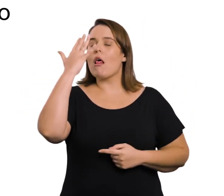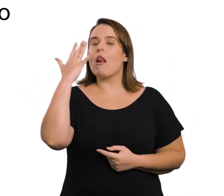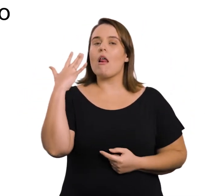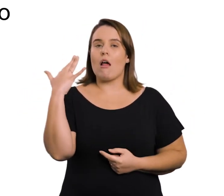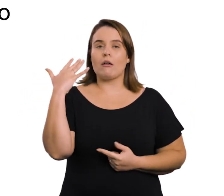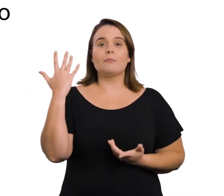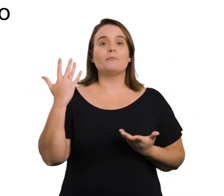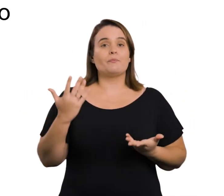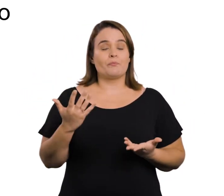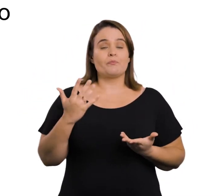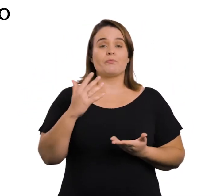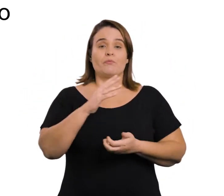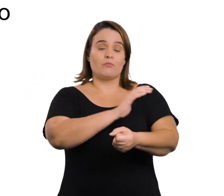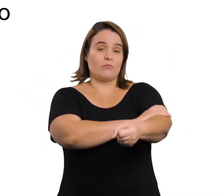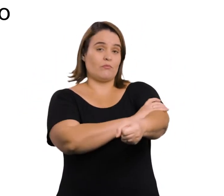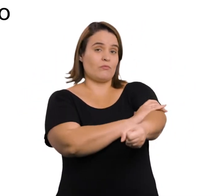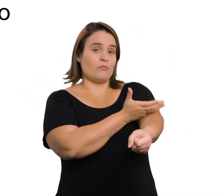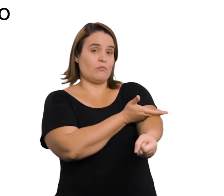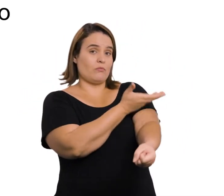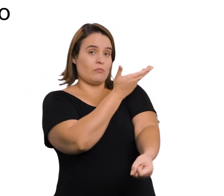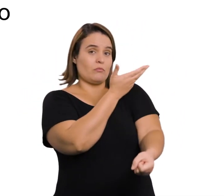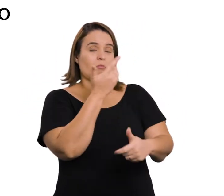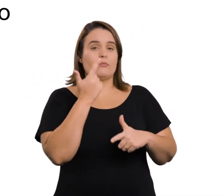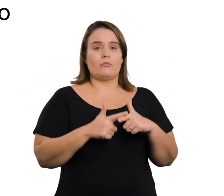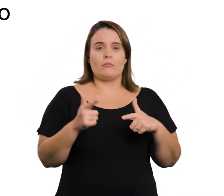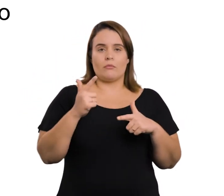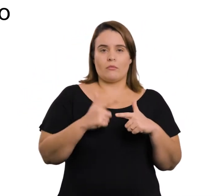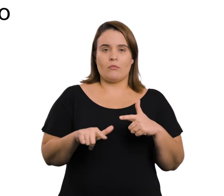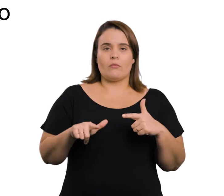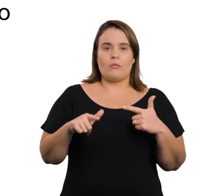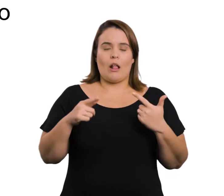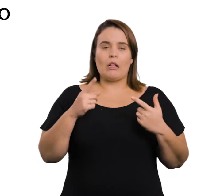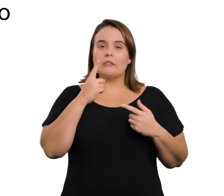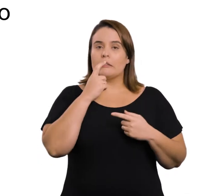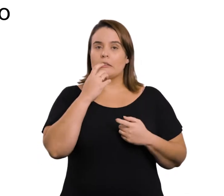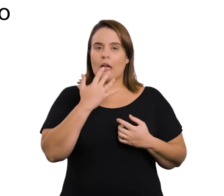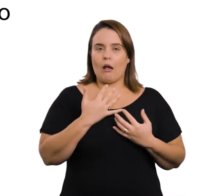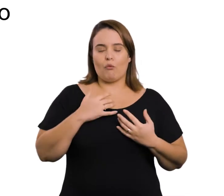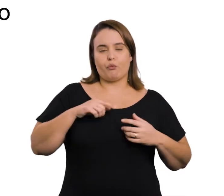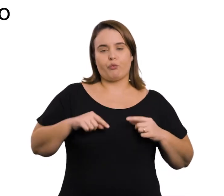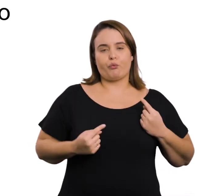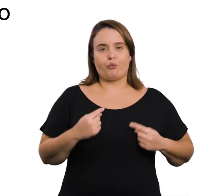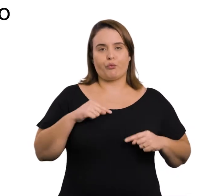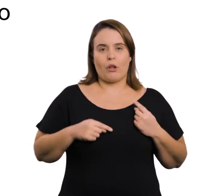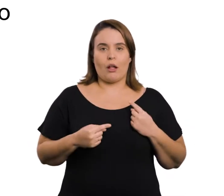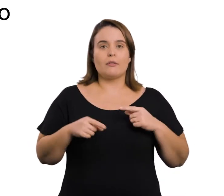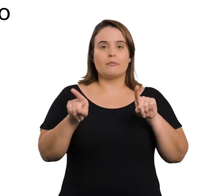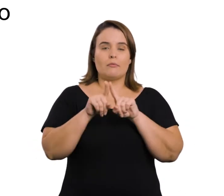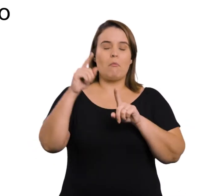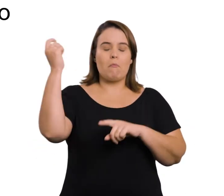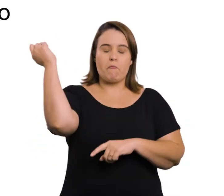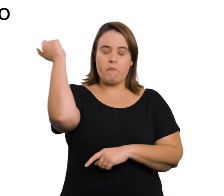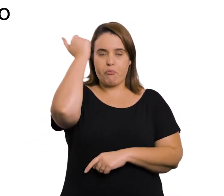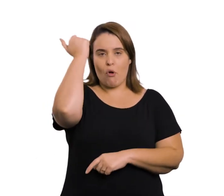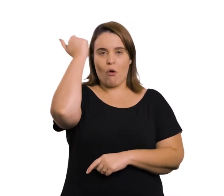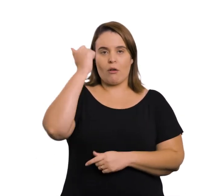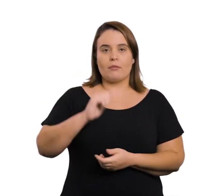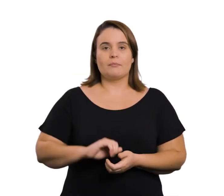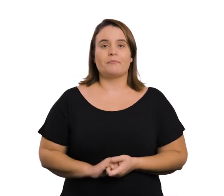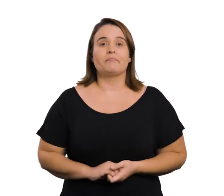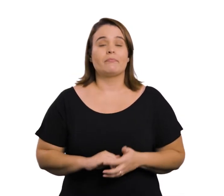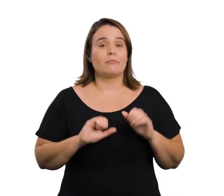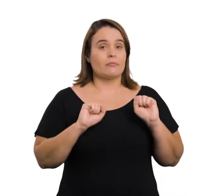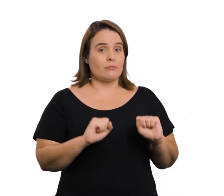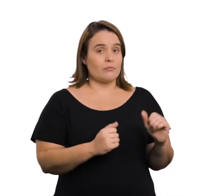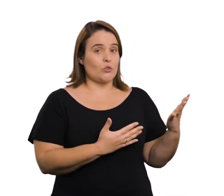ou vaso sanguíneo, em virtude de hipertensão arterial, problemas na coagulação do sangue, traumatismos. Pode